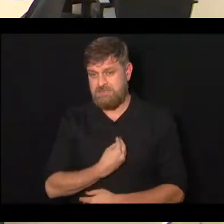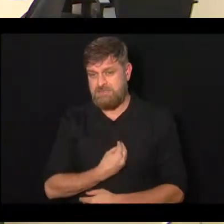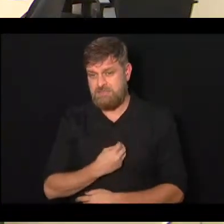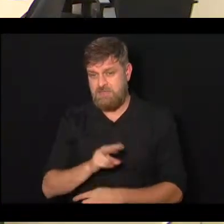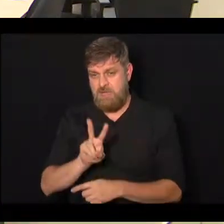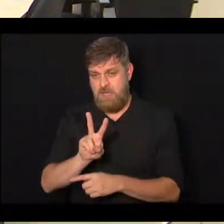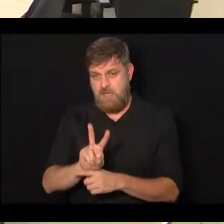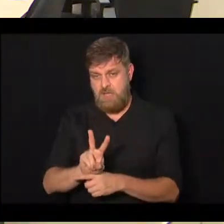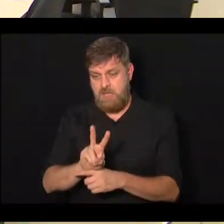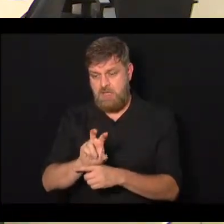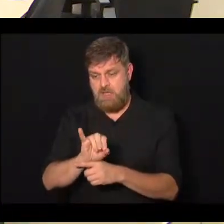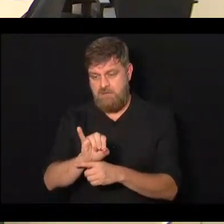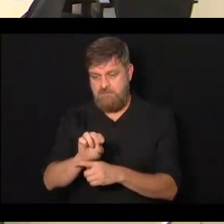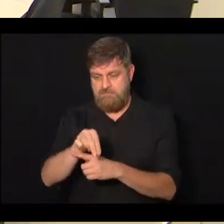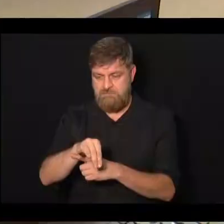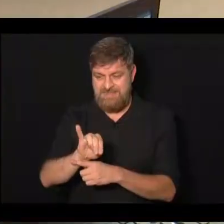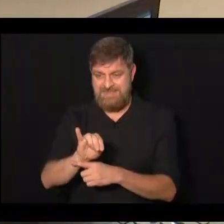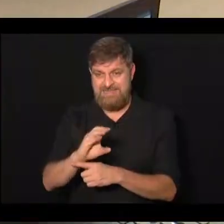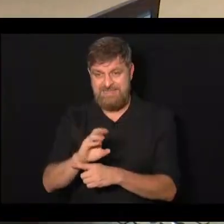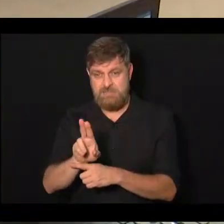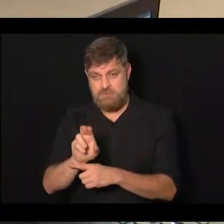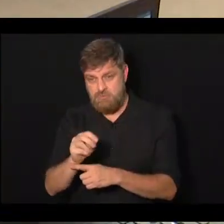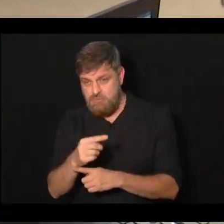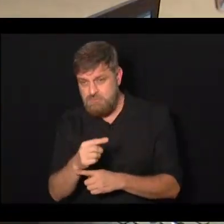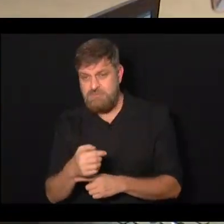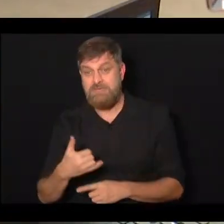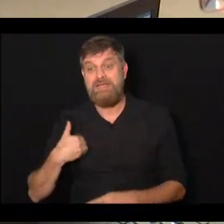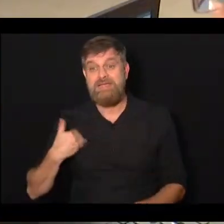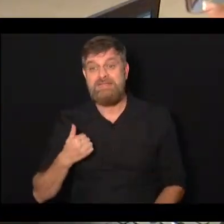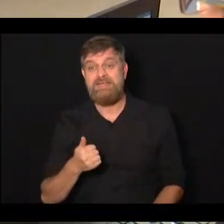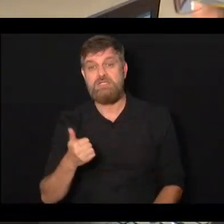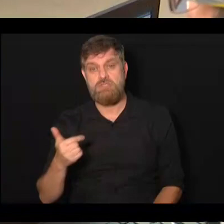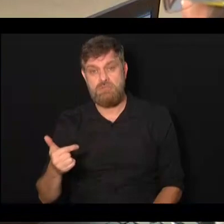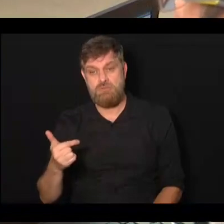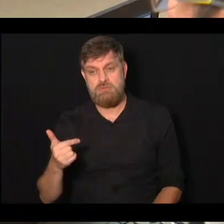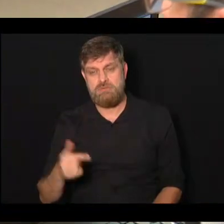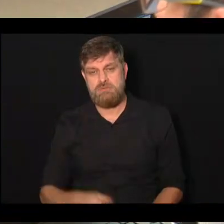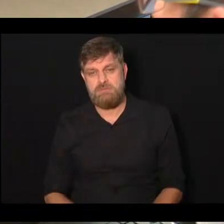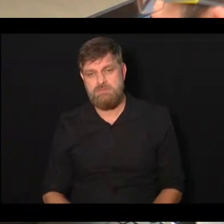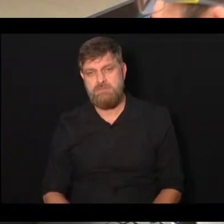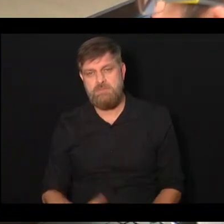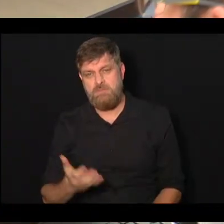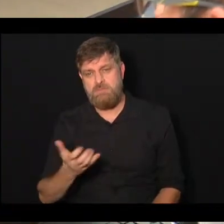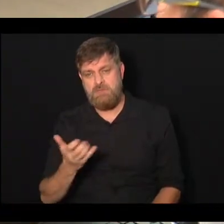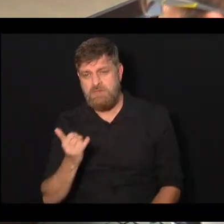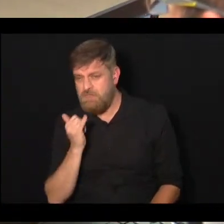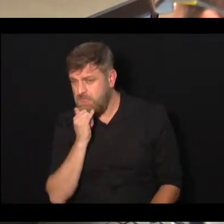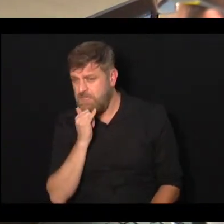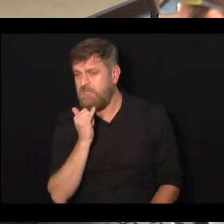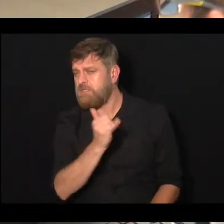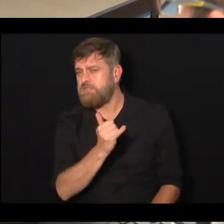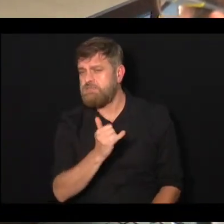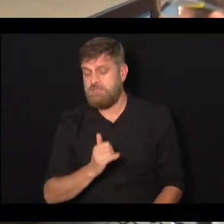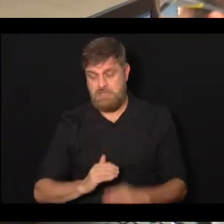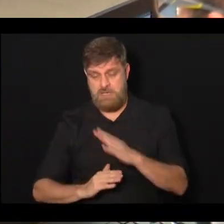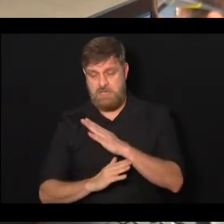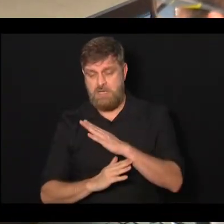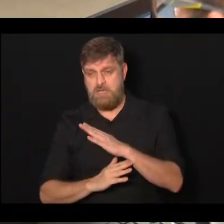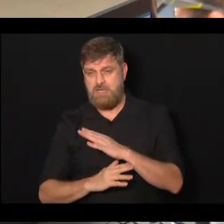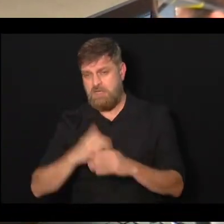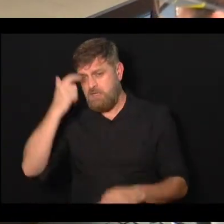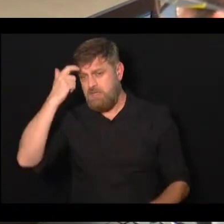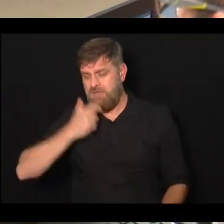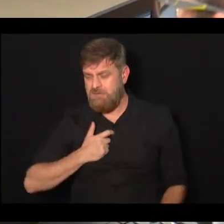dos Santos, aquele menino ali de 12 anos. Eu queria deixar para essa casa, na minha